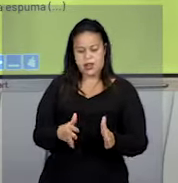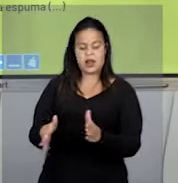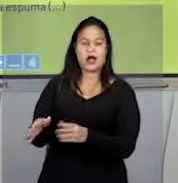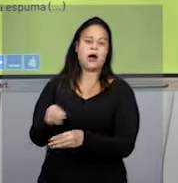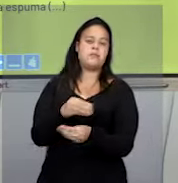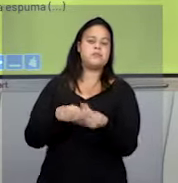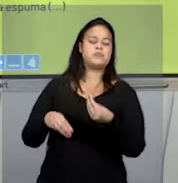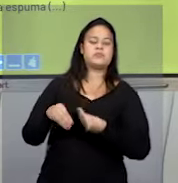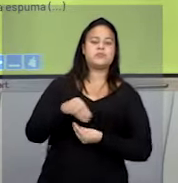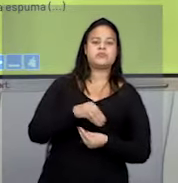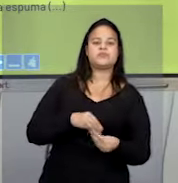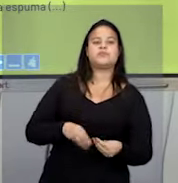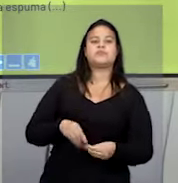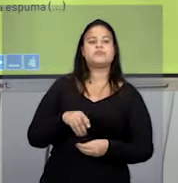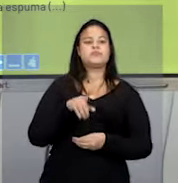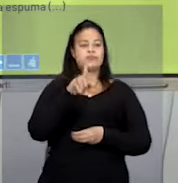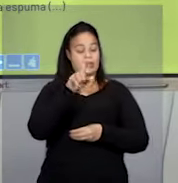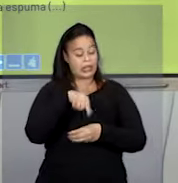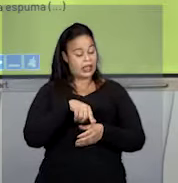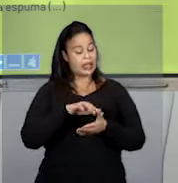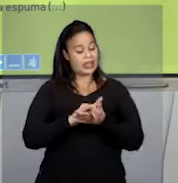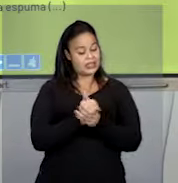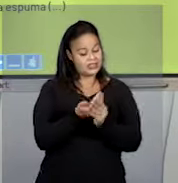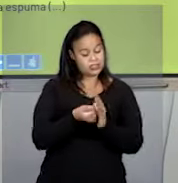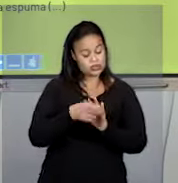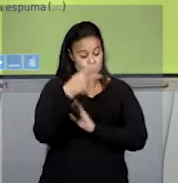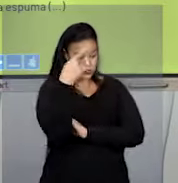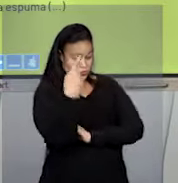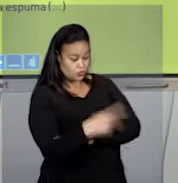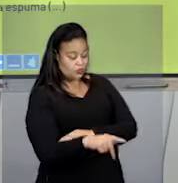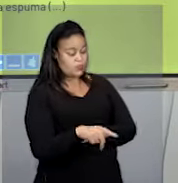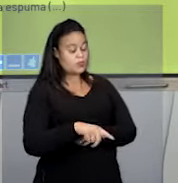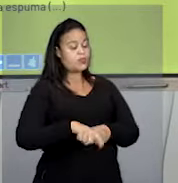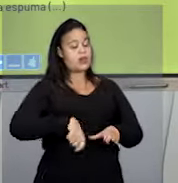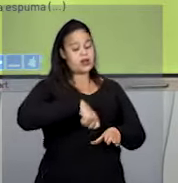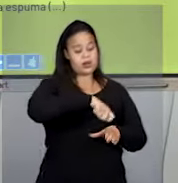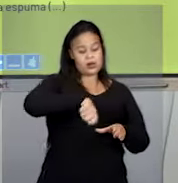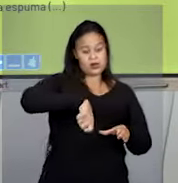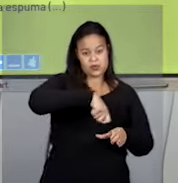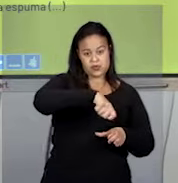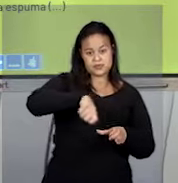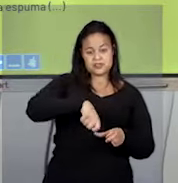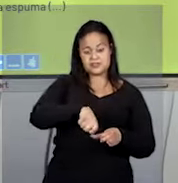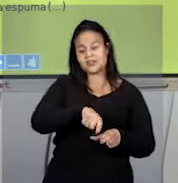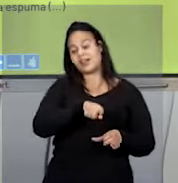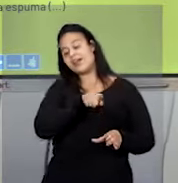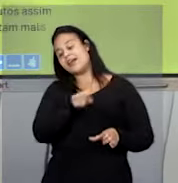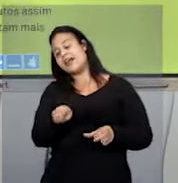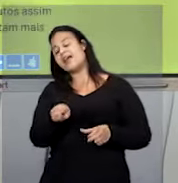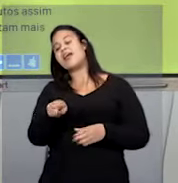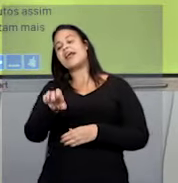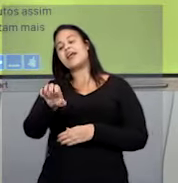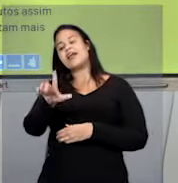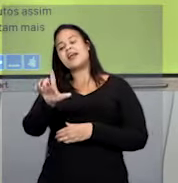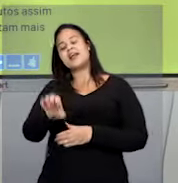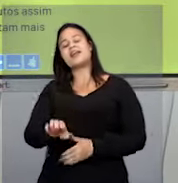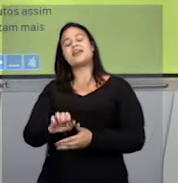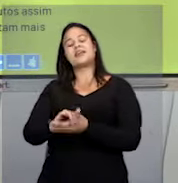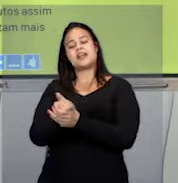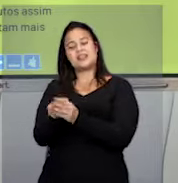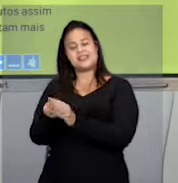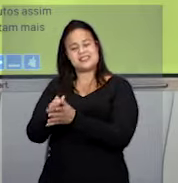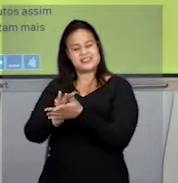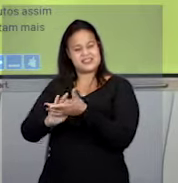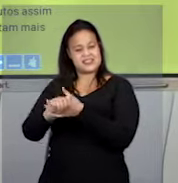mistura, é detergente da sua cozinha, em contato com a água, o detergente, forma